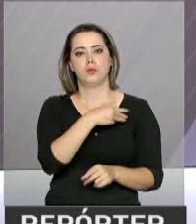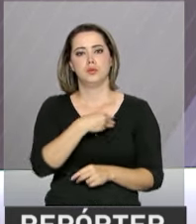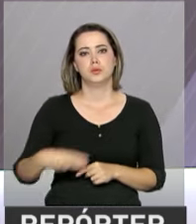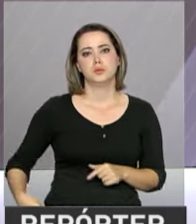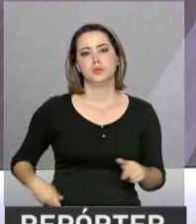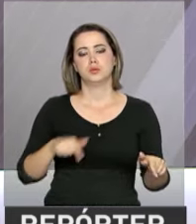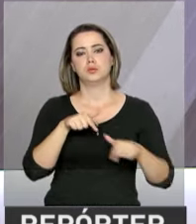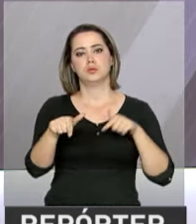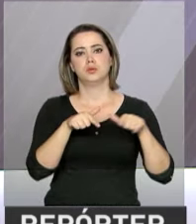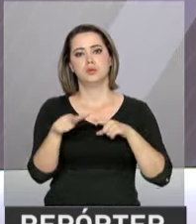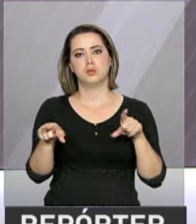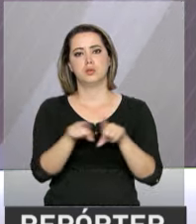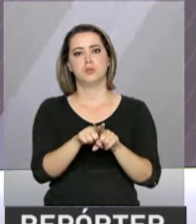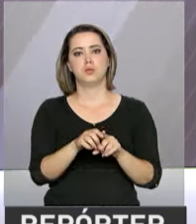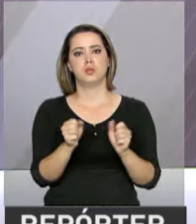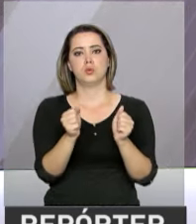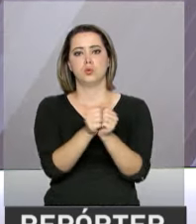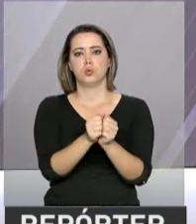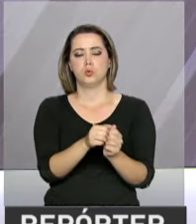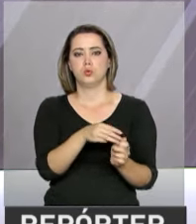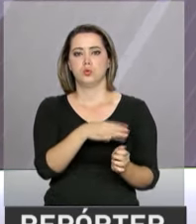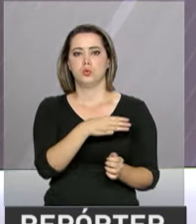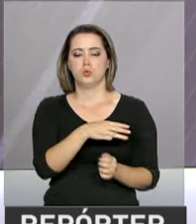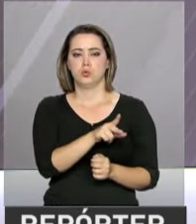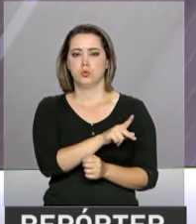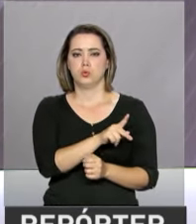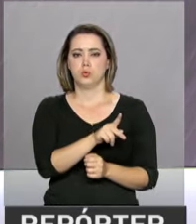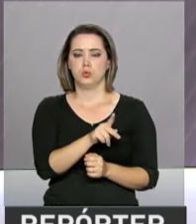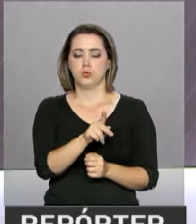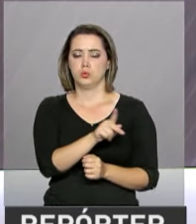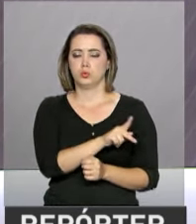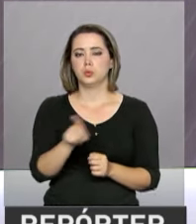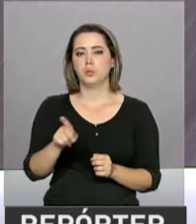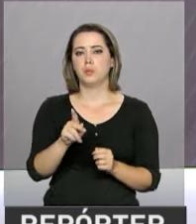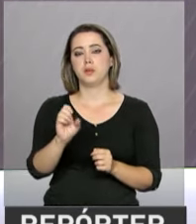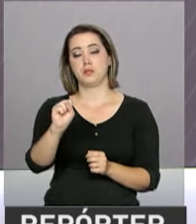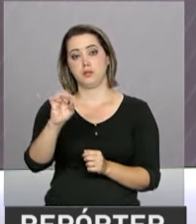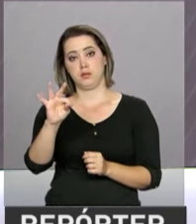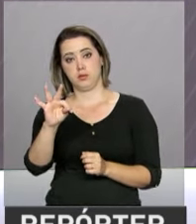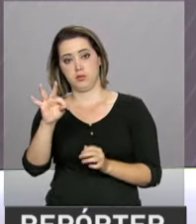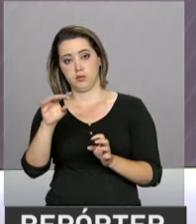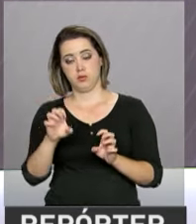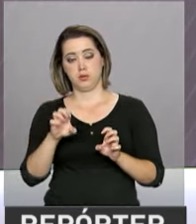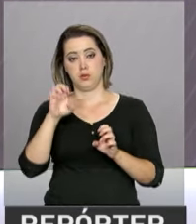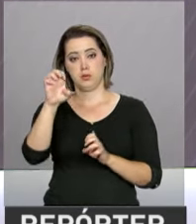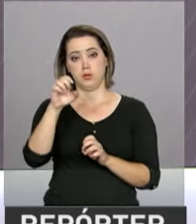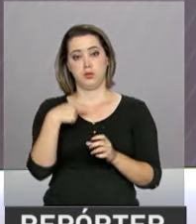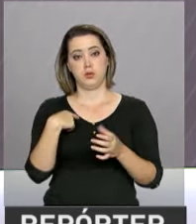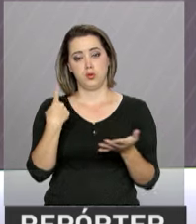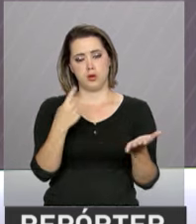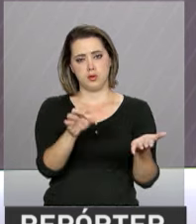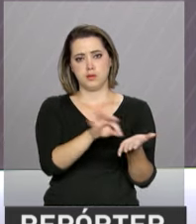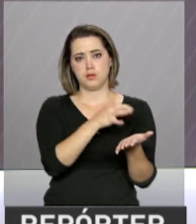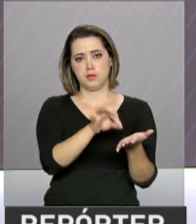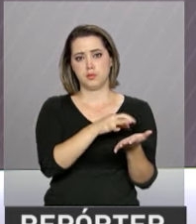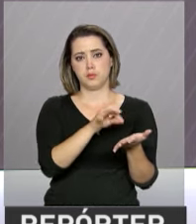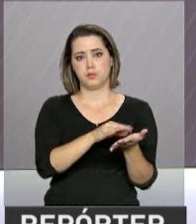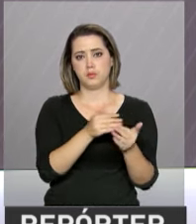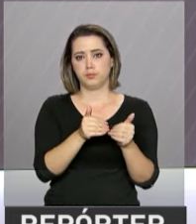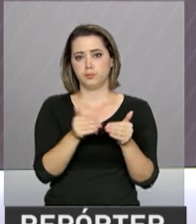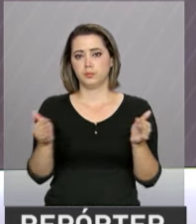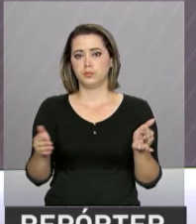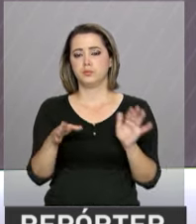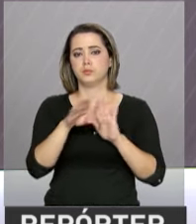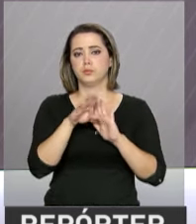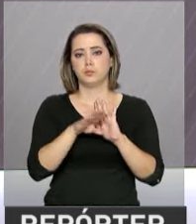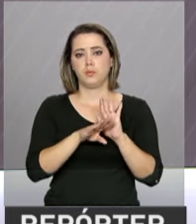do Tribunal Superior Eleitoral, ministro Gilmar Mendes, assinaram um acordo de cooperação técnica para a expansão do projeto.